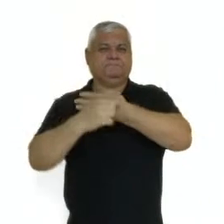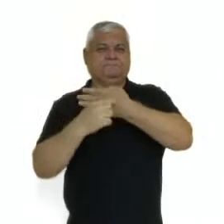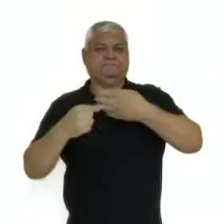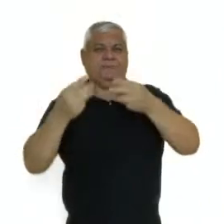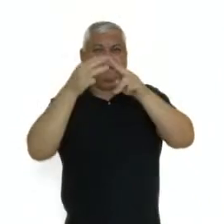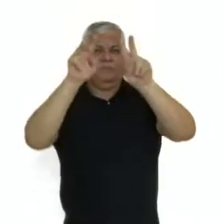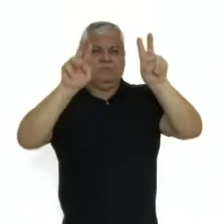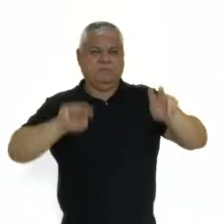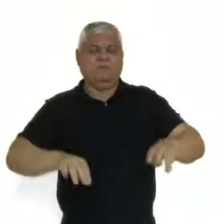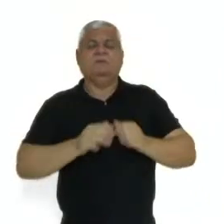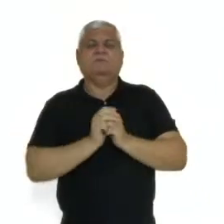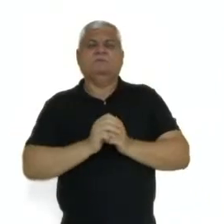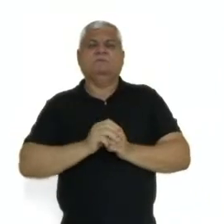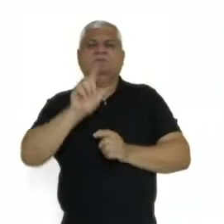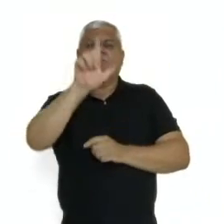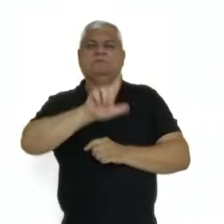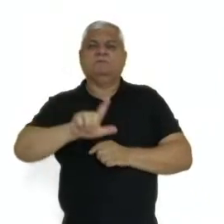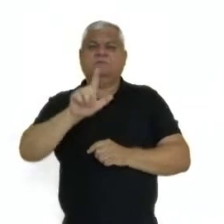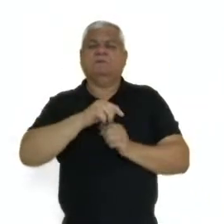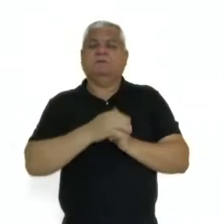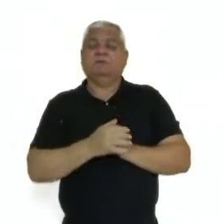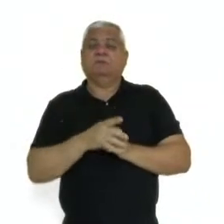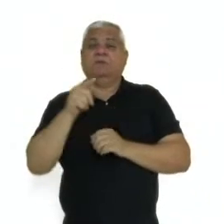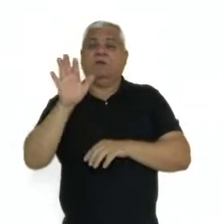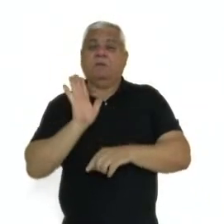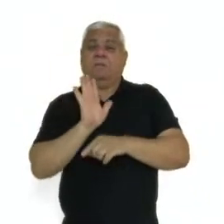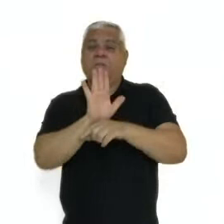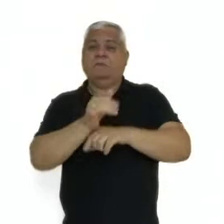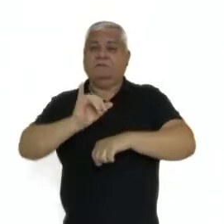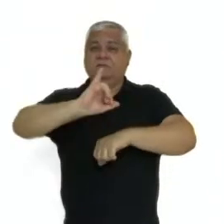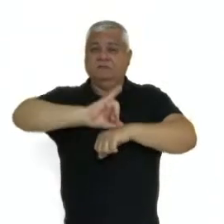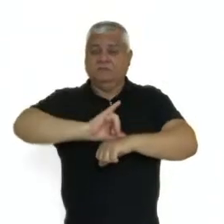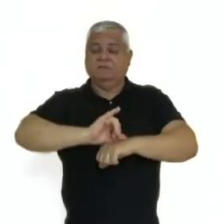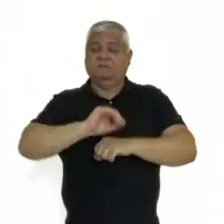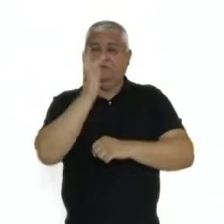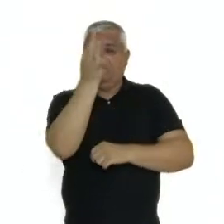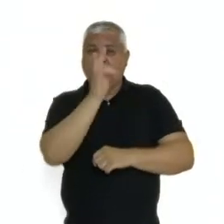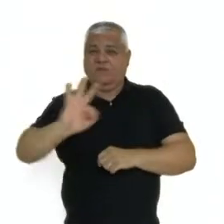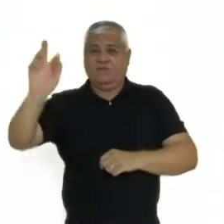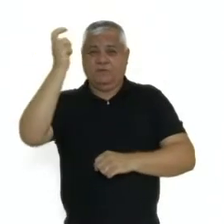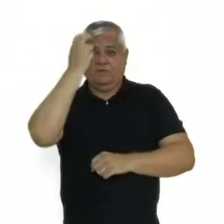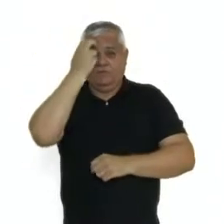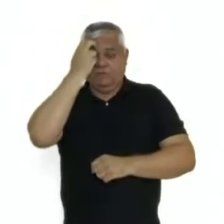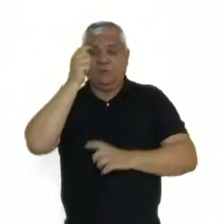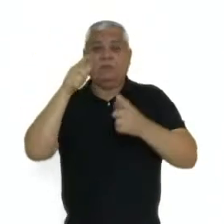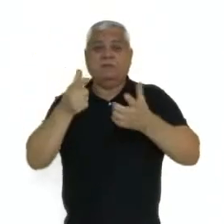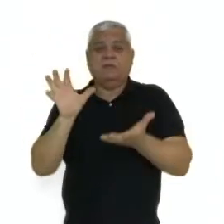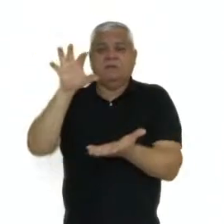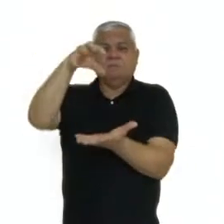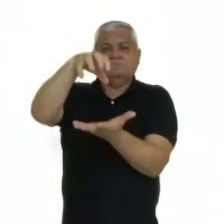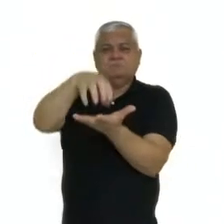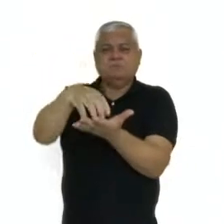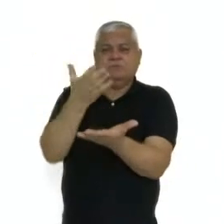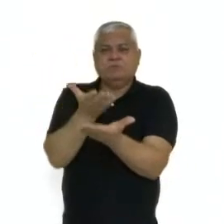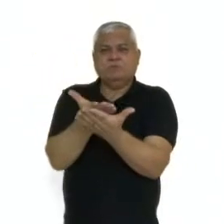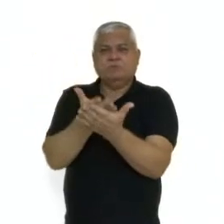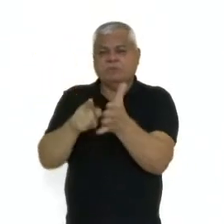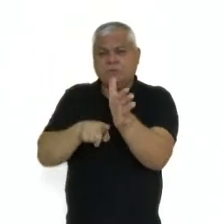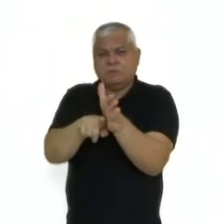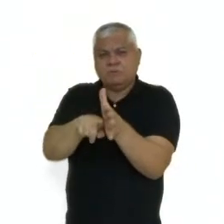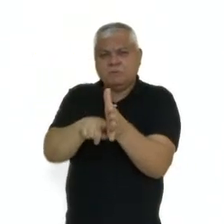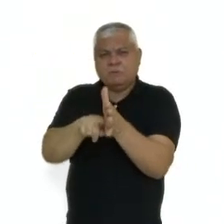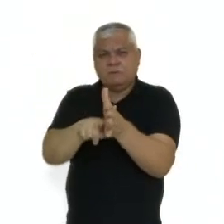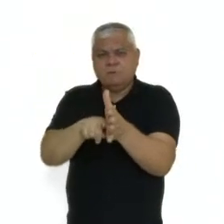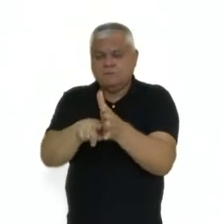Literatura Brasileira, com o apoio do Centro Federal de Cultura, seria um centro de estudos e pesquisas grande,